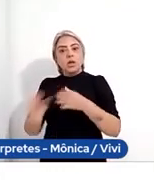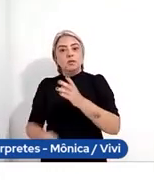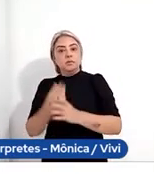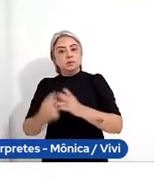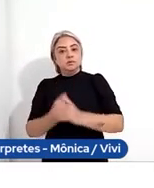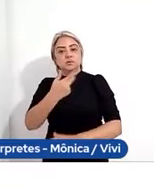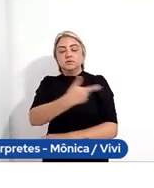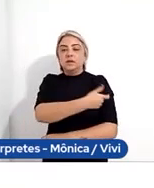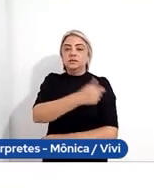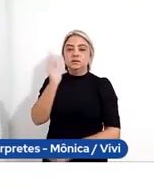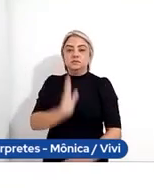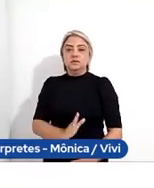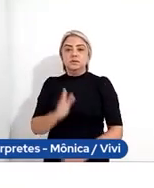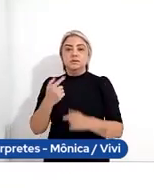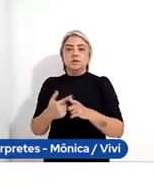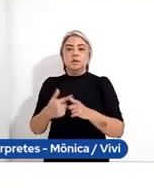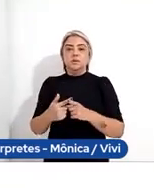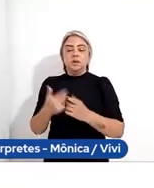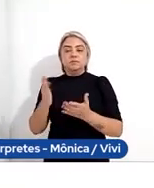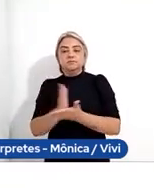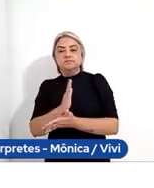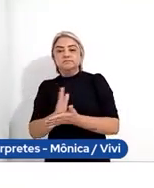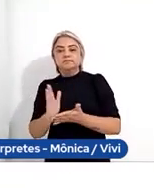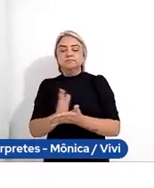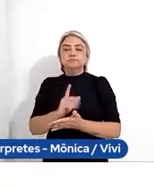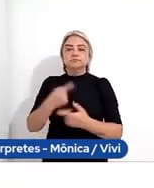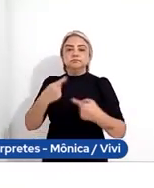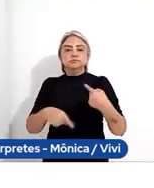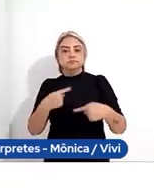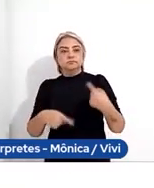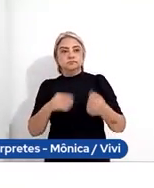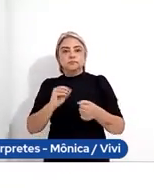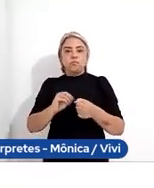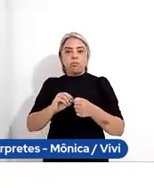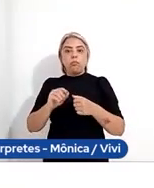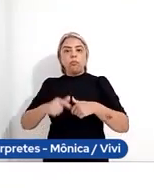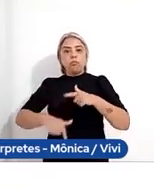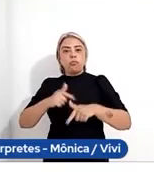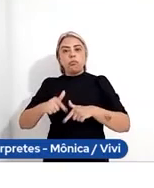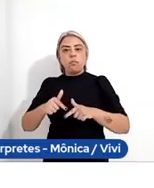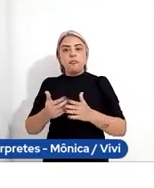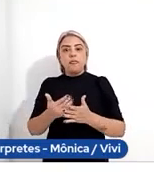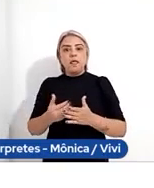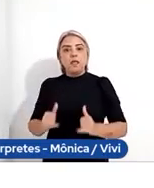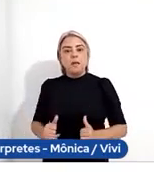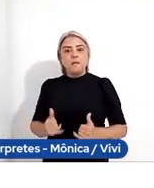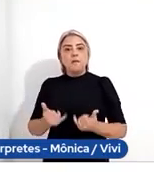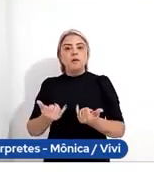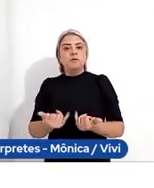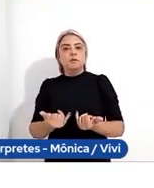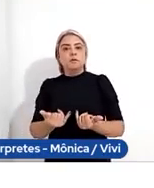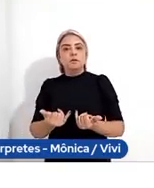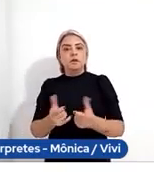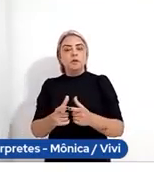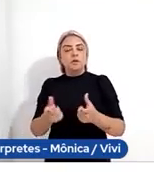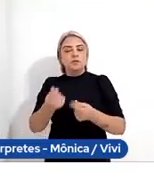Brasil. Porque, por meio de algumas políticas que foram postas em prática e que tiram proveito do enorme